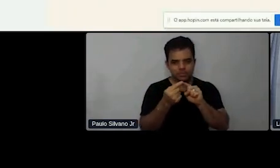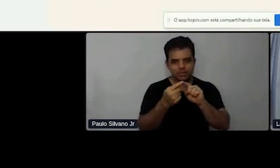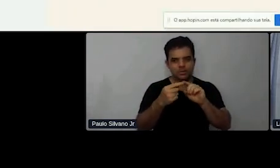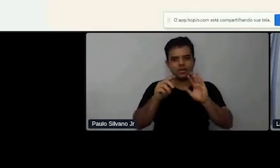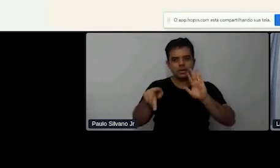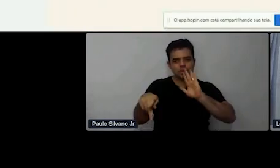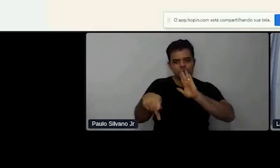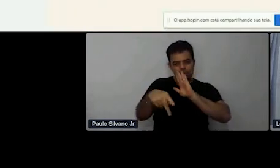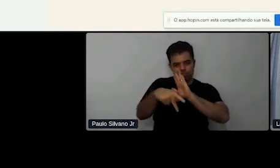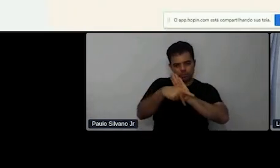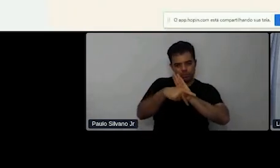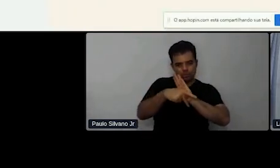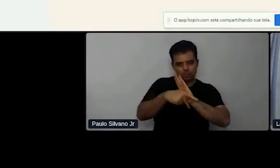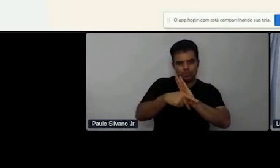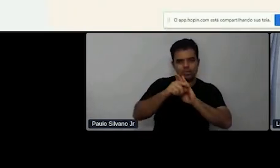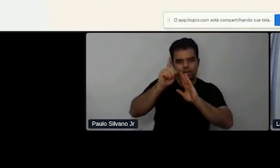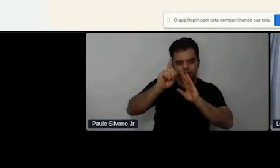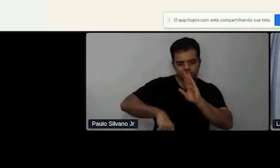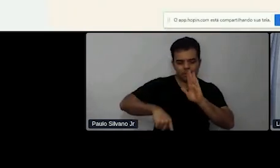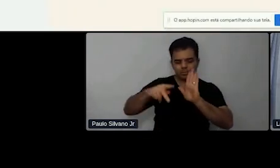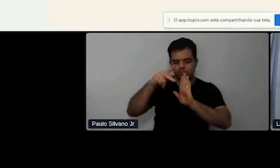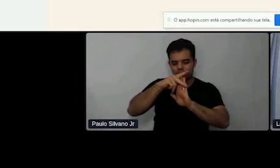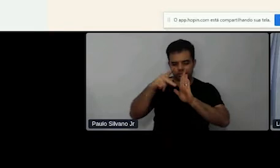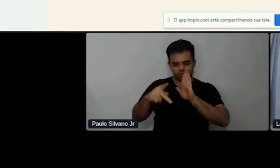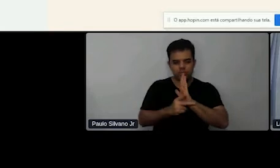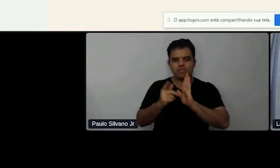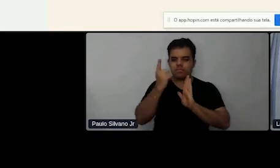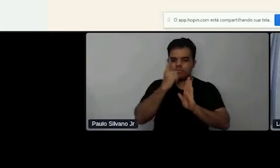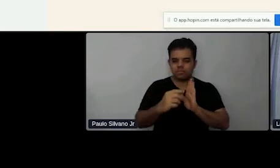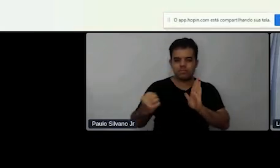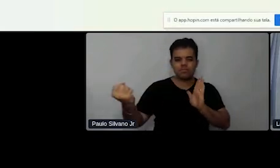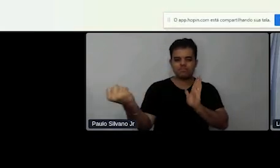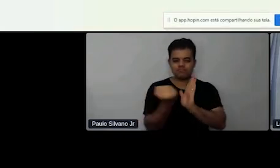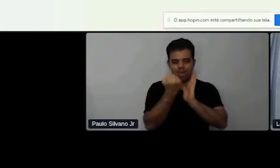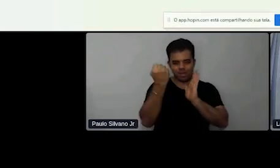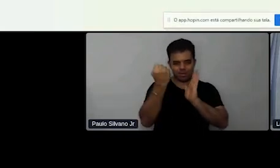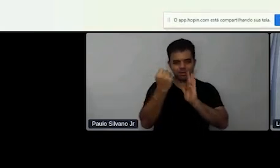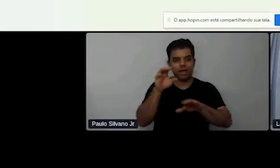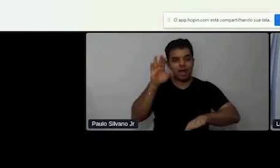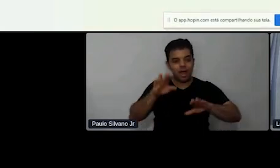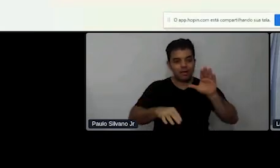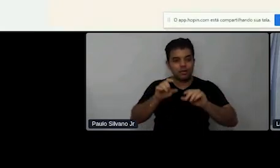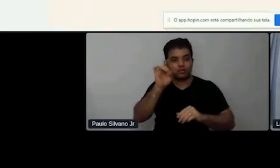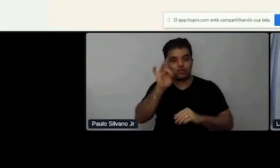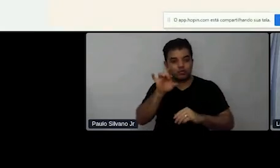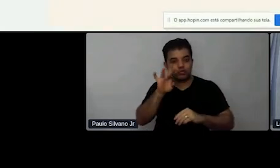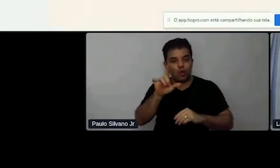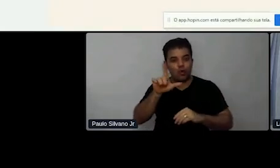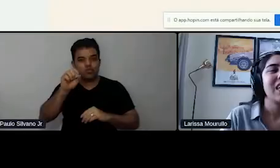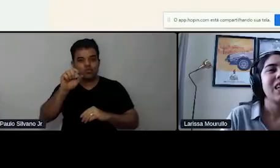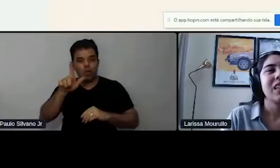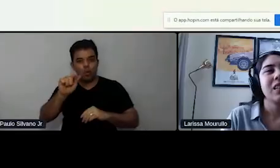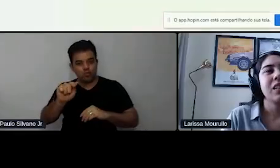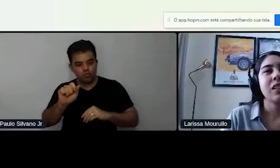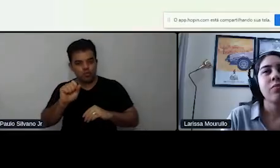à marca. Então acaba que a gente muitas vezes bota só logo e segue.